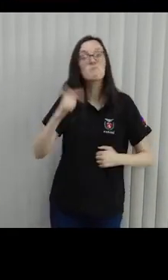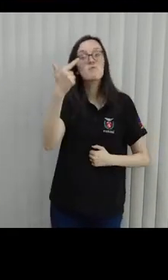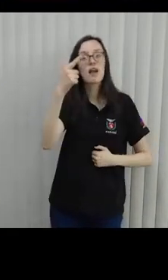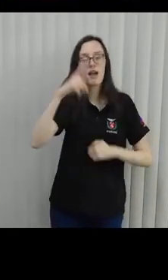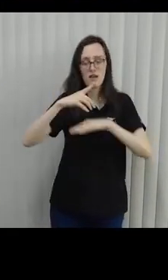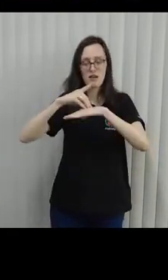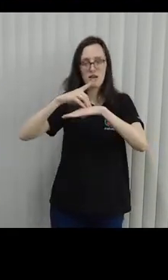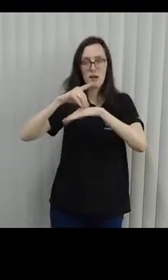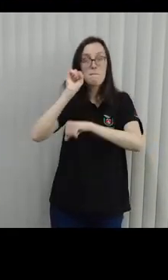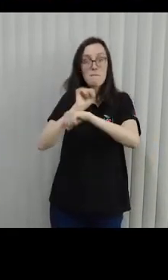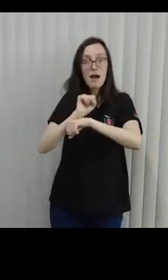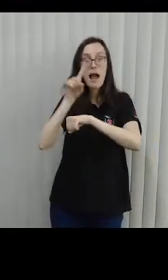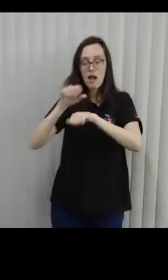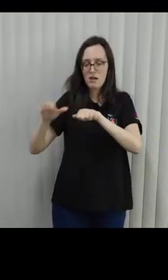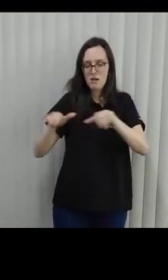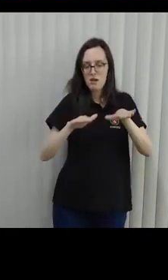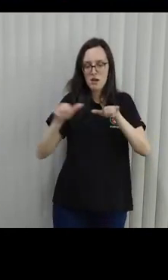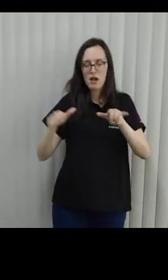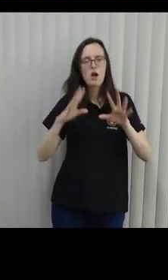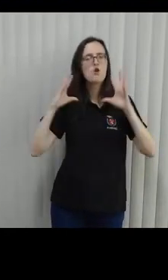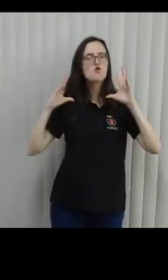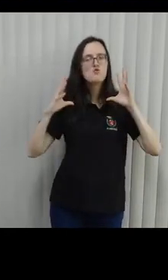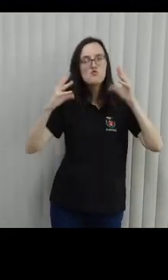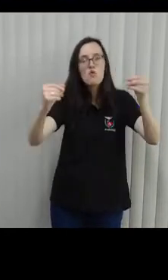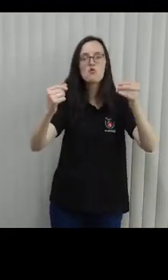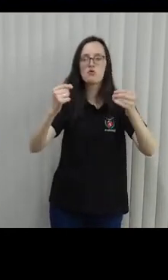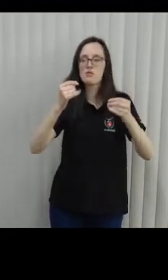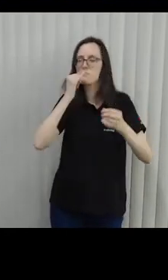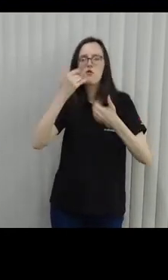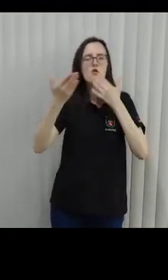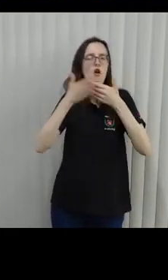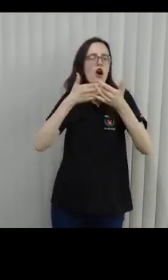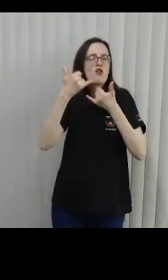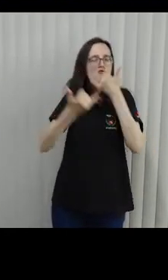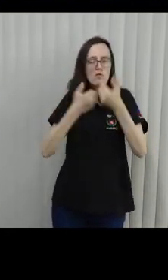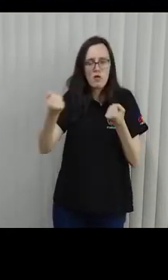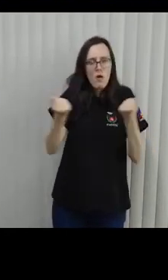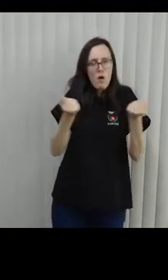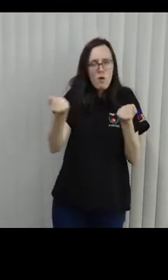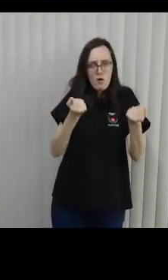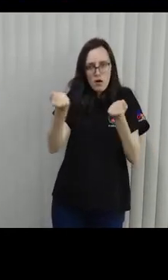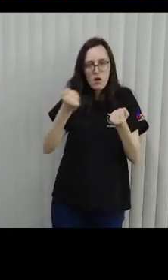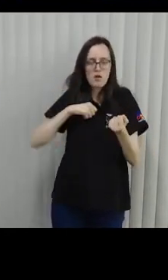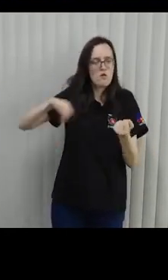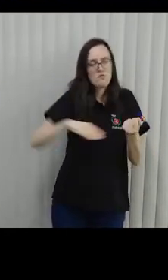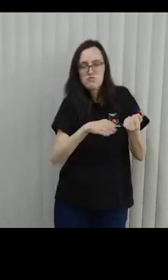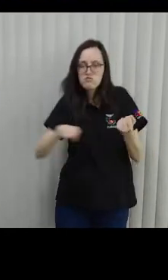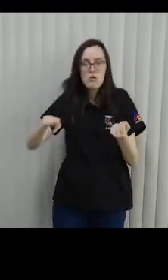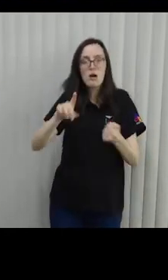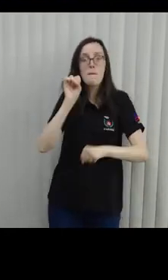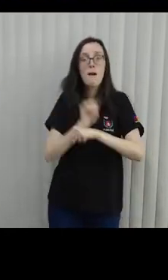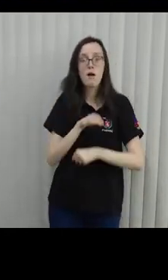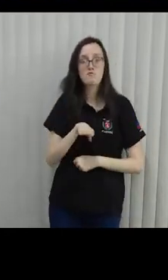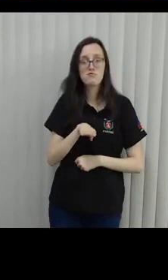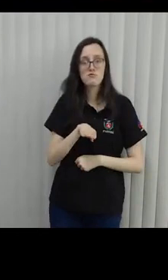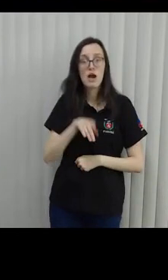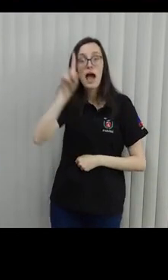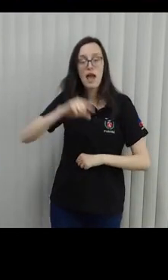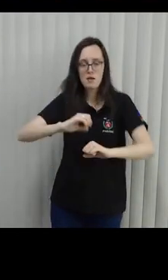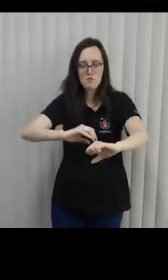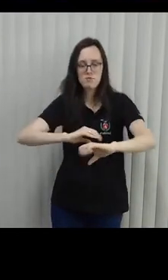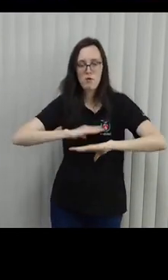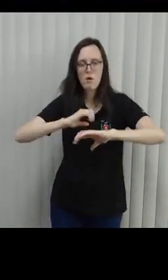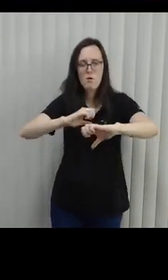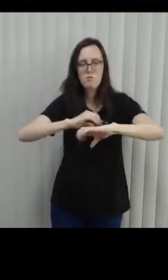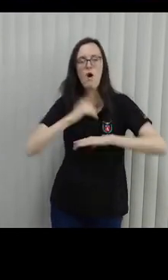para jogos de carro, jogos de corrida. Tudo move, menos o carro. O carro sempre fica no mesmo lugar. O Dino, ele está parado, ele está se movimentando. No Free